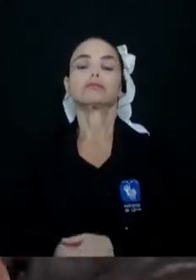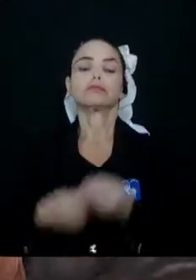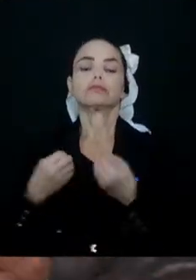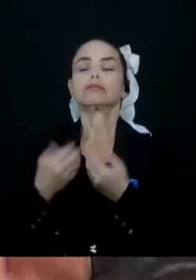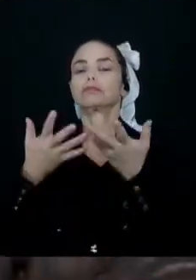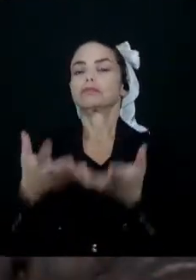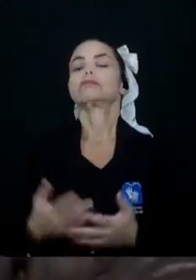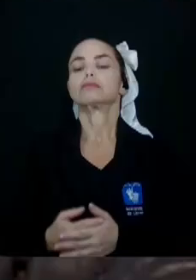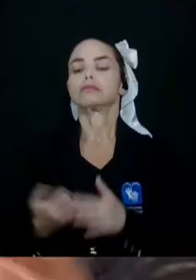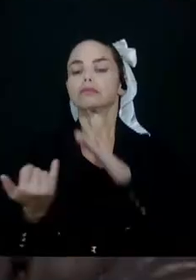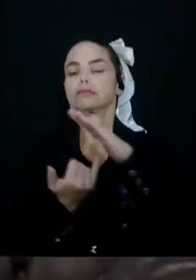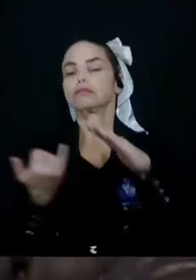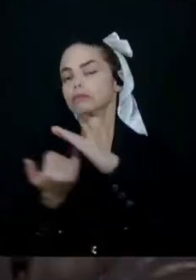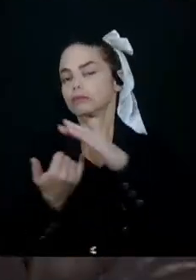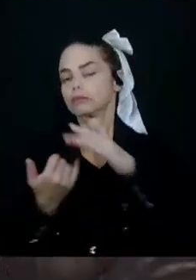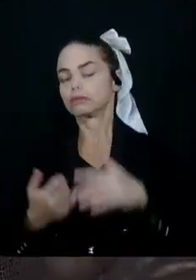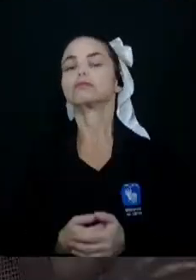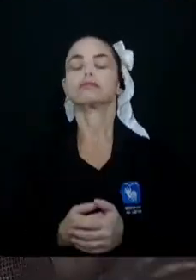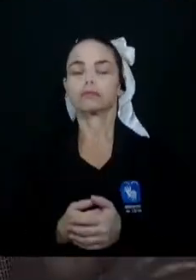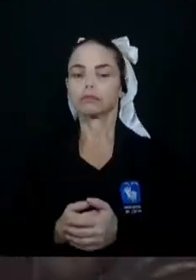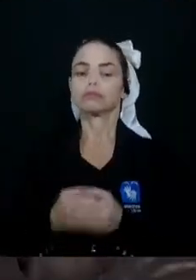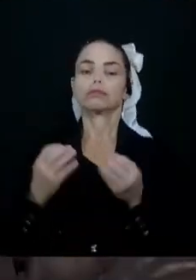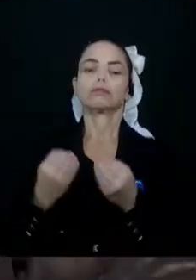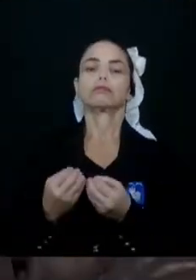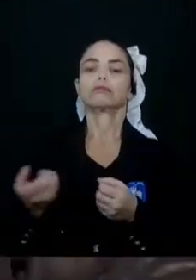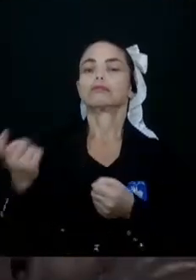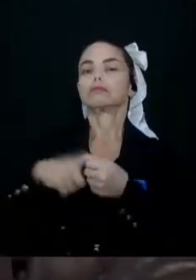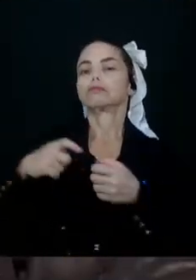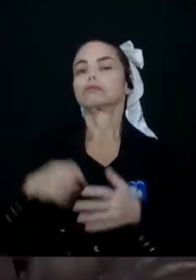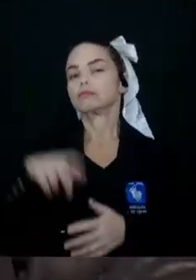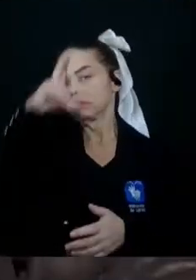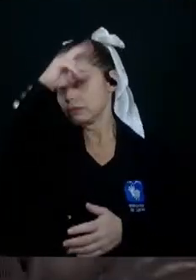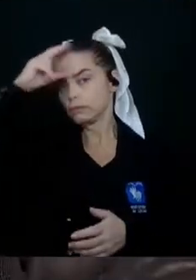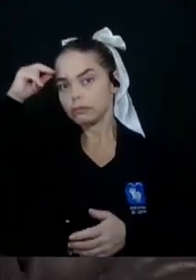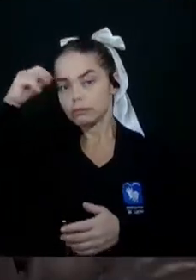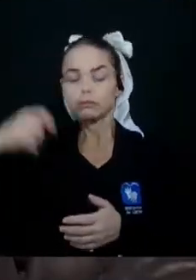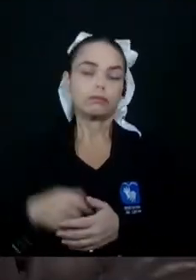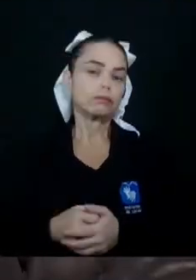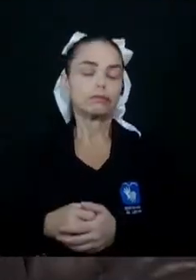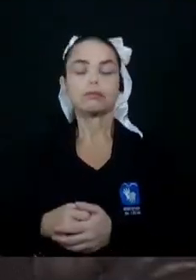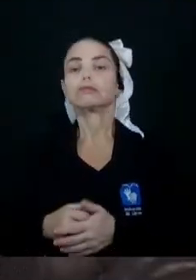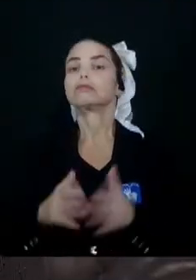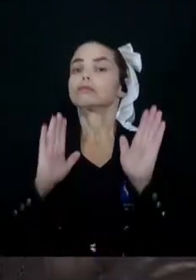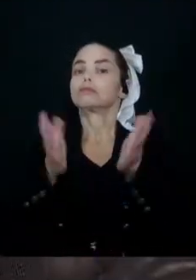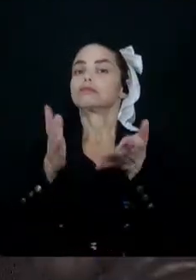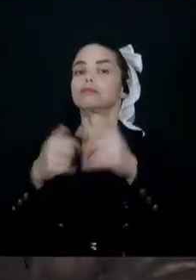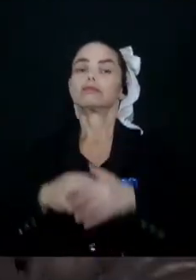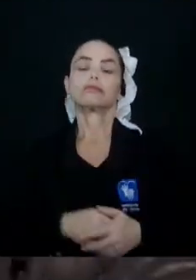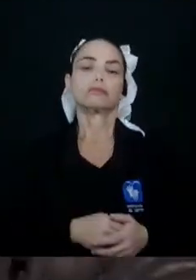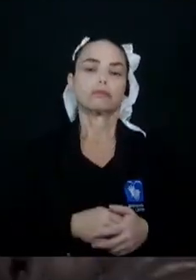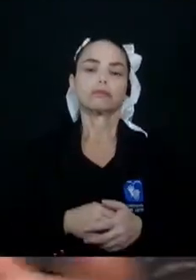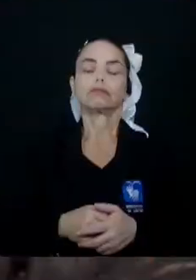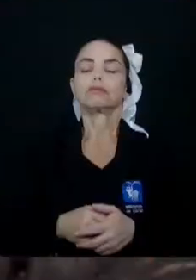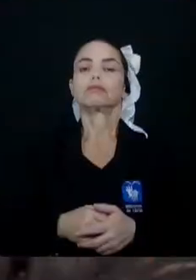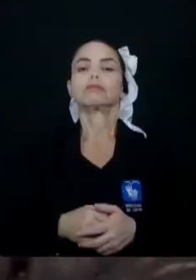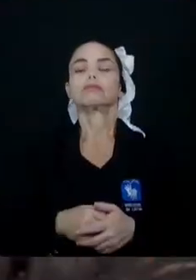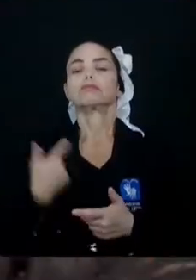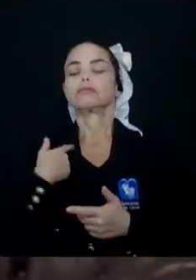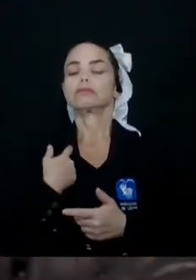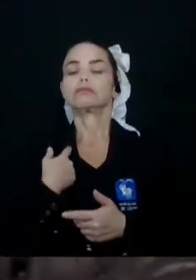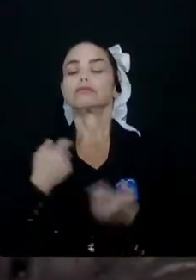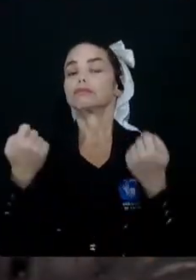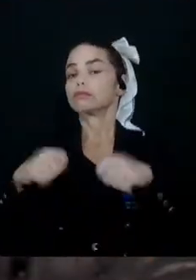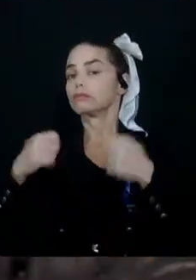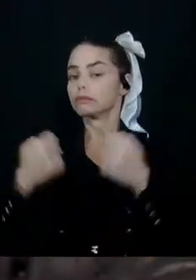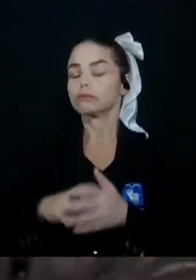Então, elas serão devolvidas para a Prefeitura. E já foi manifestada a necessidade tanto da Secretaria